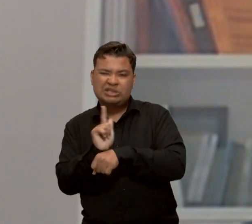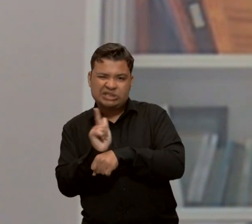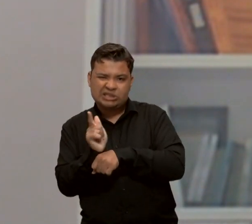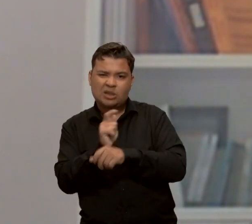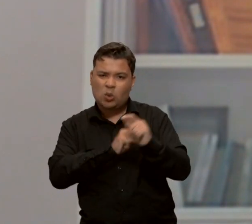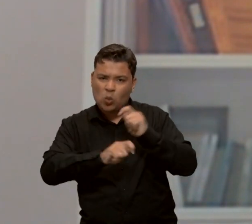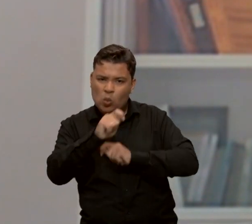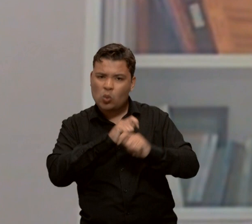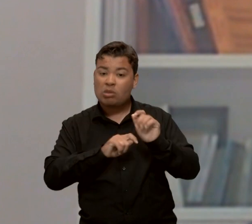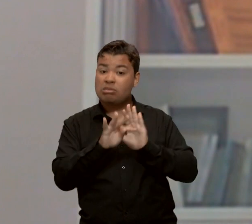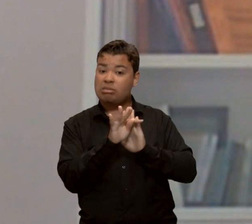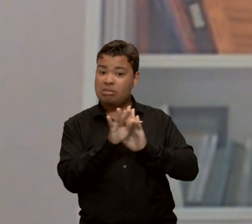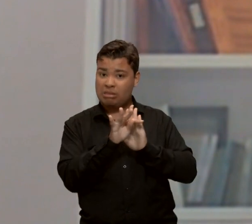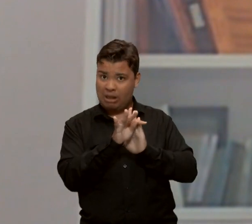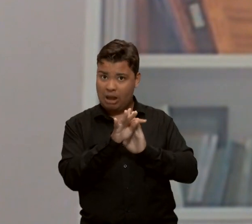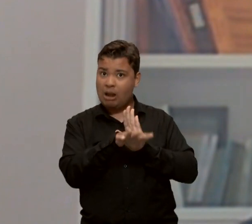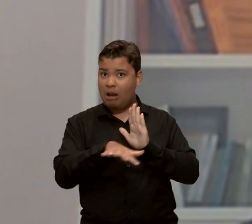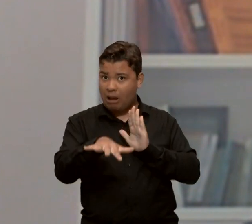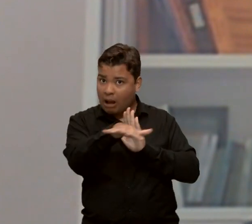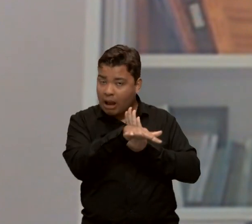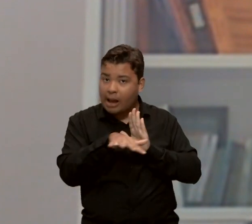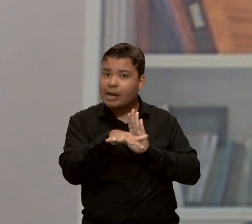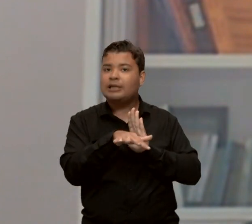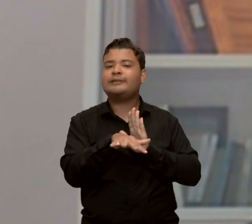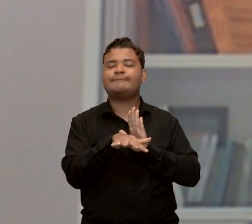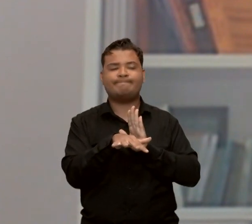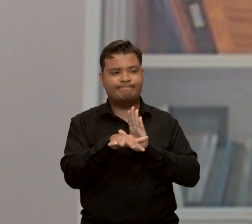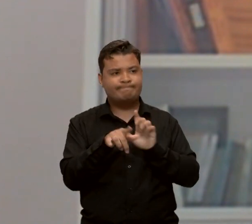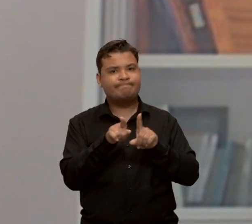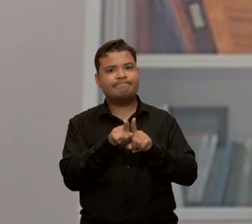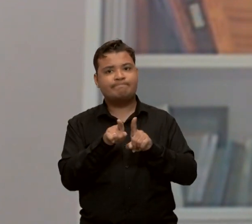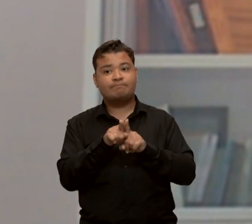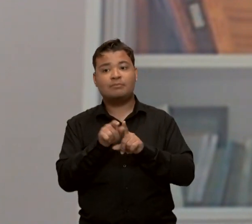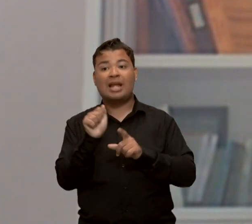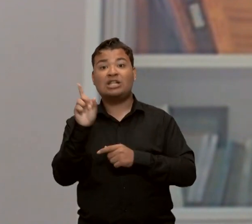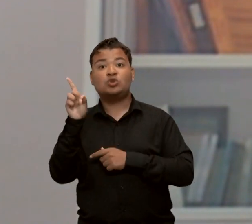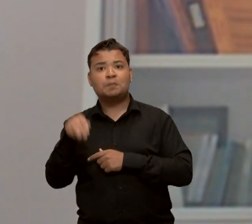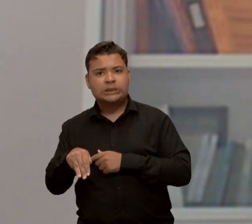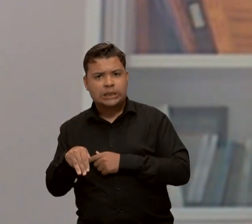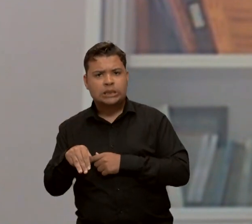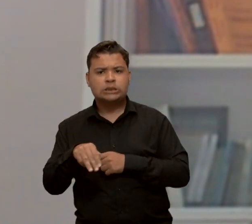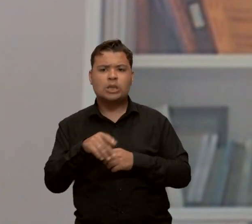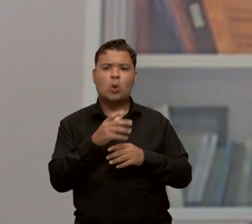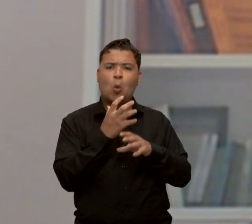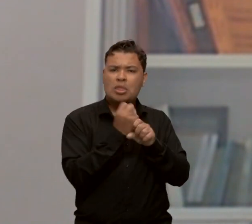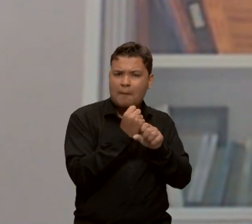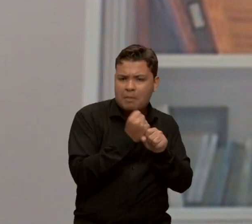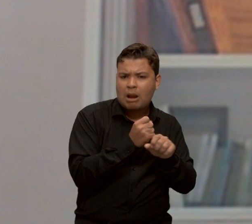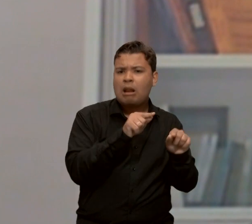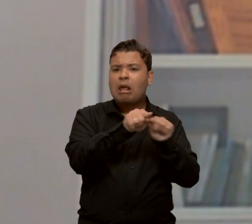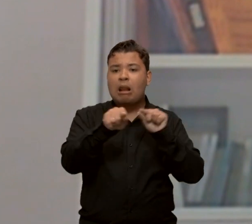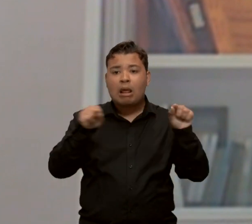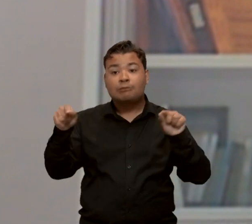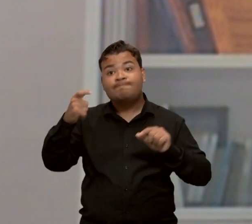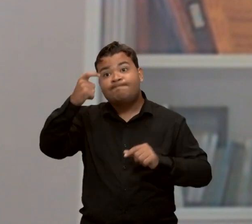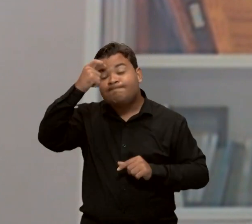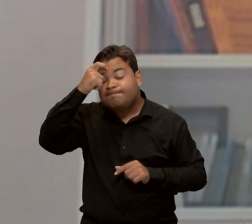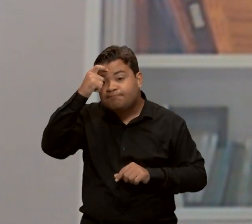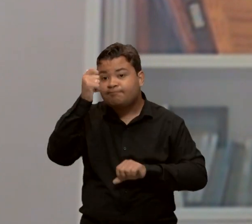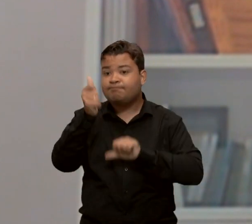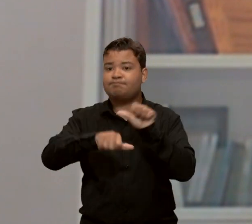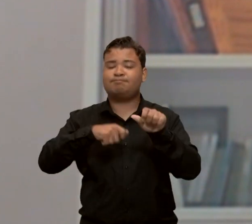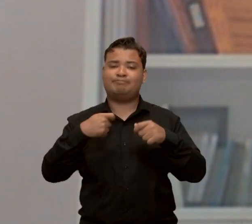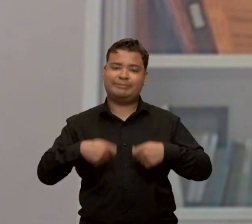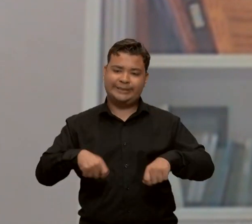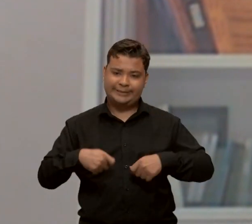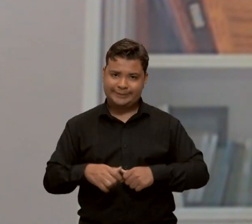do universo econômico, também da administração e também da contabilidade, né? Por isso, é tão importante a